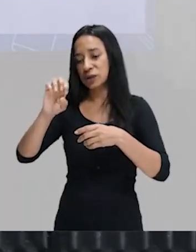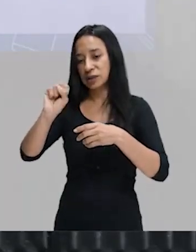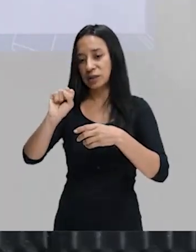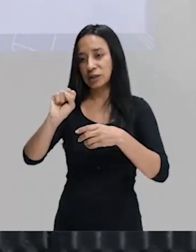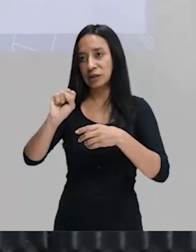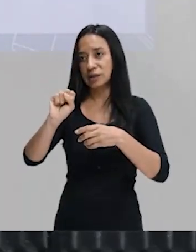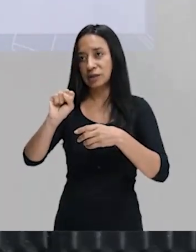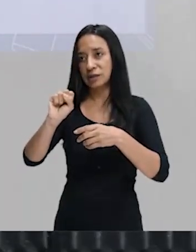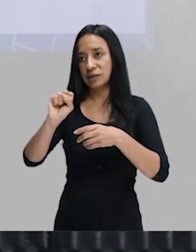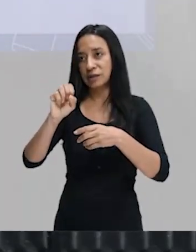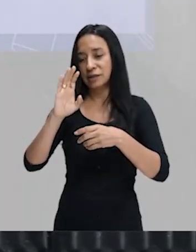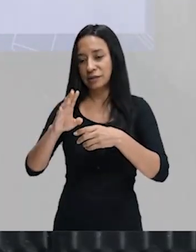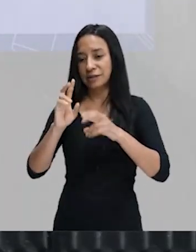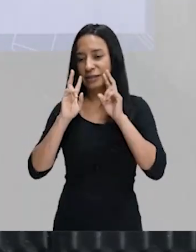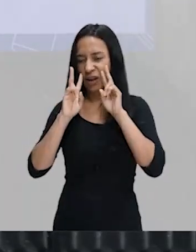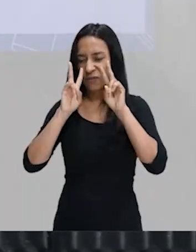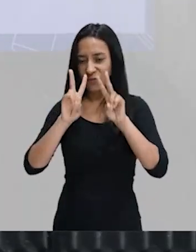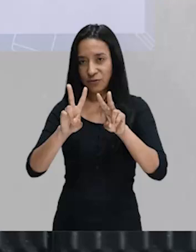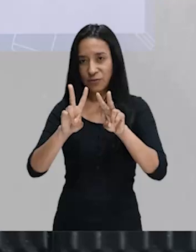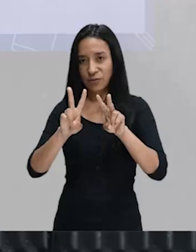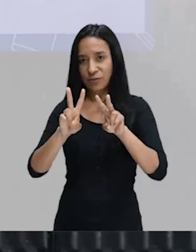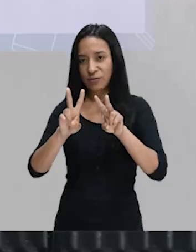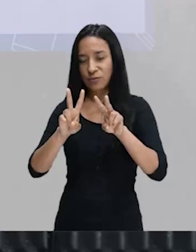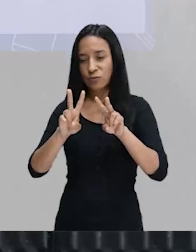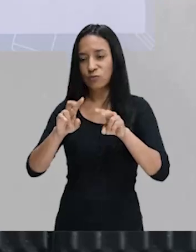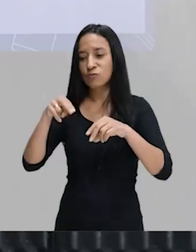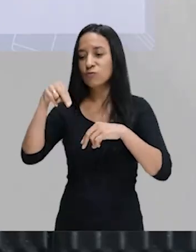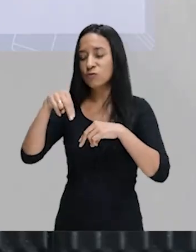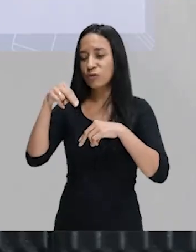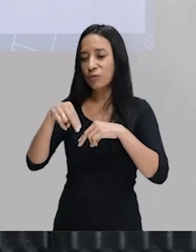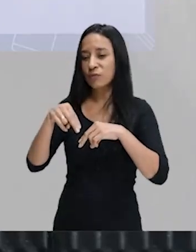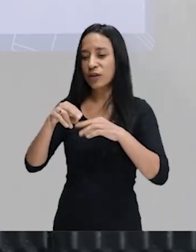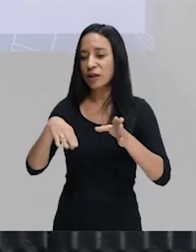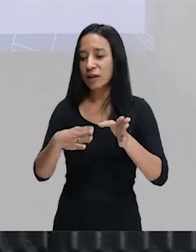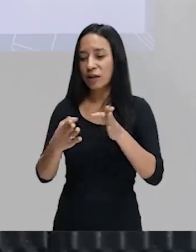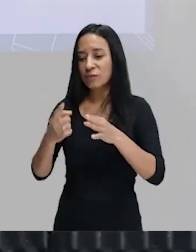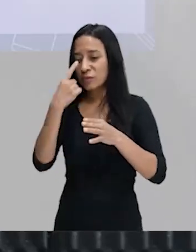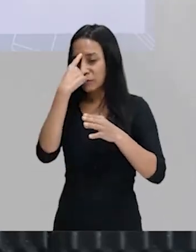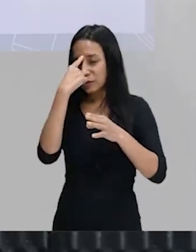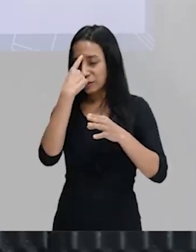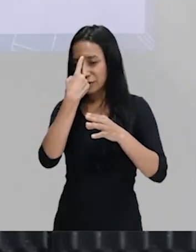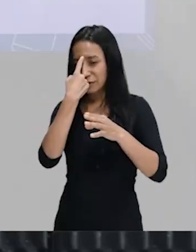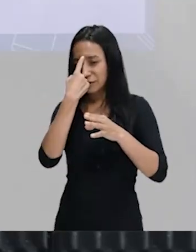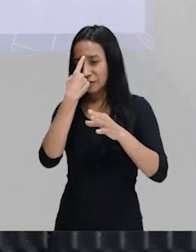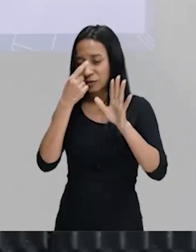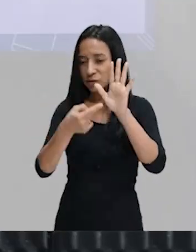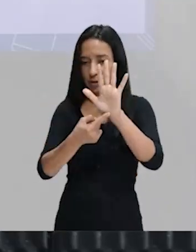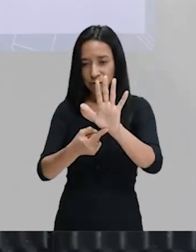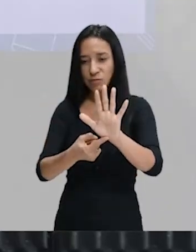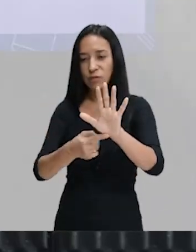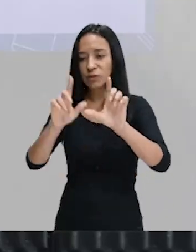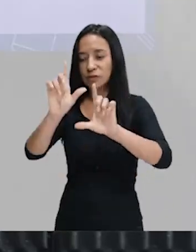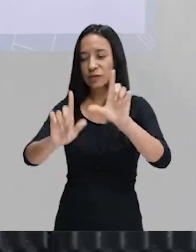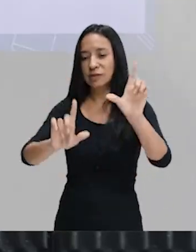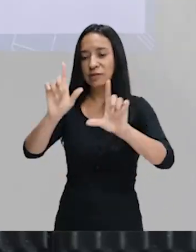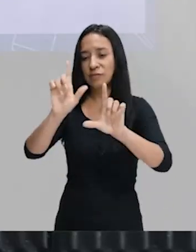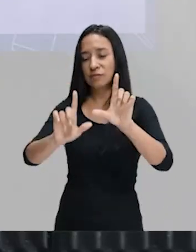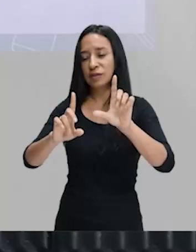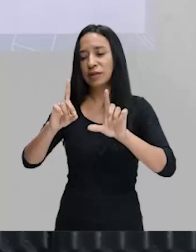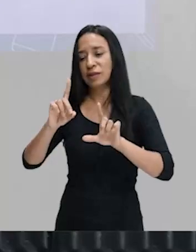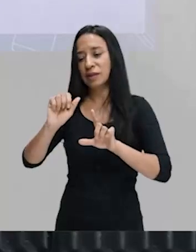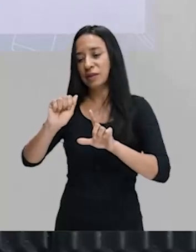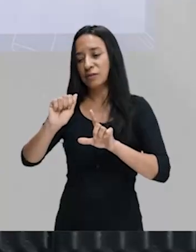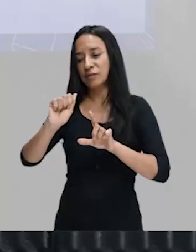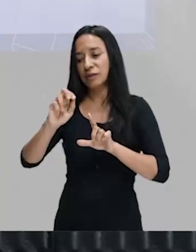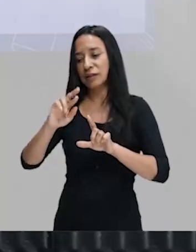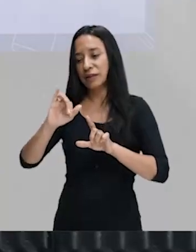falar disso aí, não já? Novela Caminho das Índias, que passa de vez em quando aí, né, na televisão. Tem o Dalit, o Barruan,